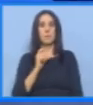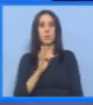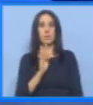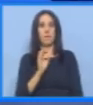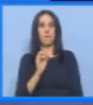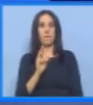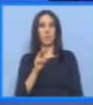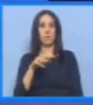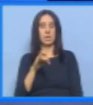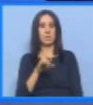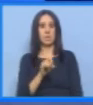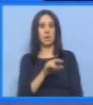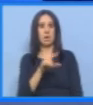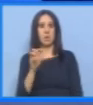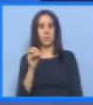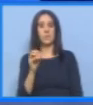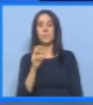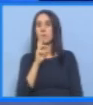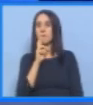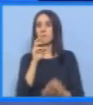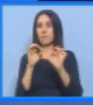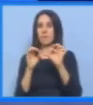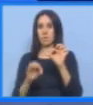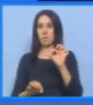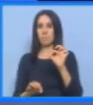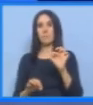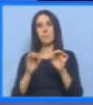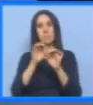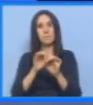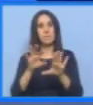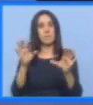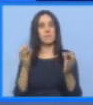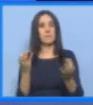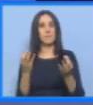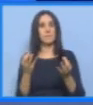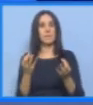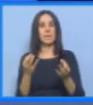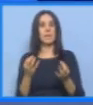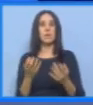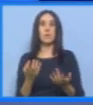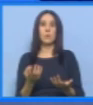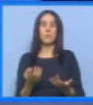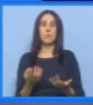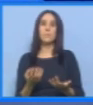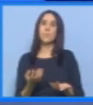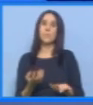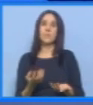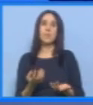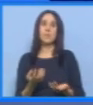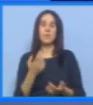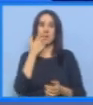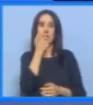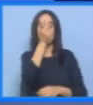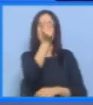Formigão e a Mensagem de Fátima, para divulgar precisamente a sua